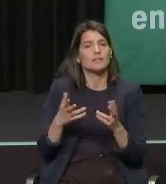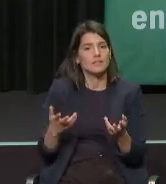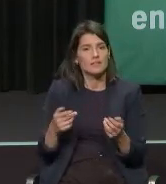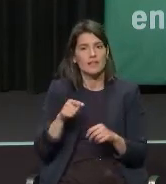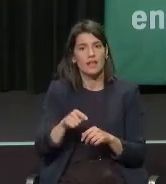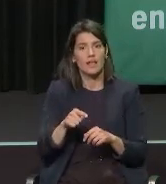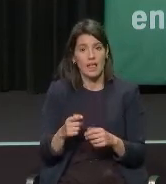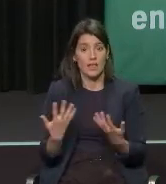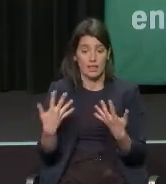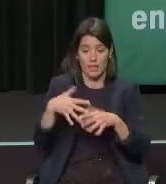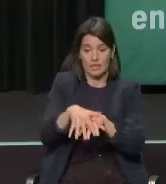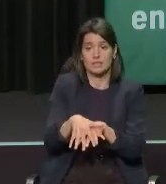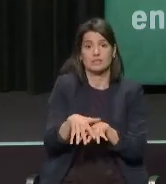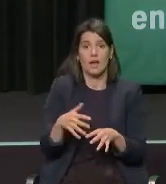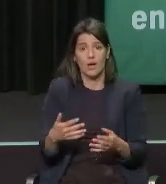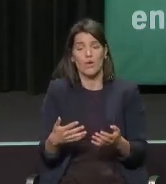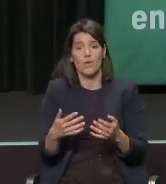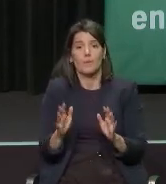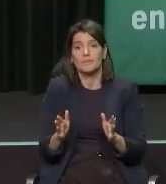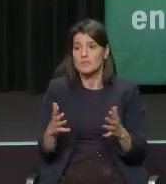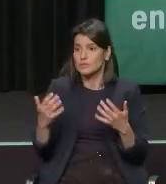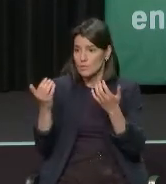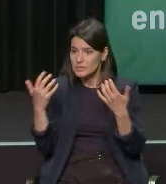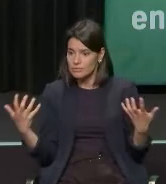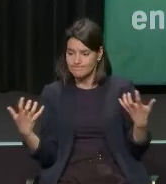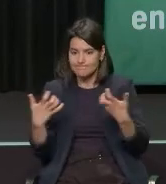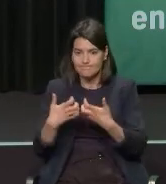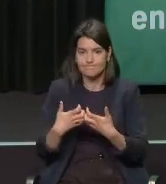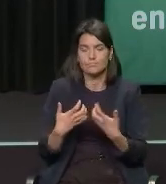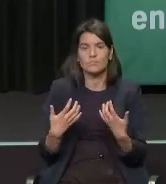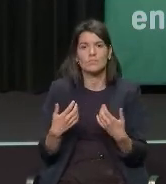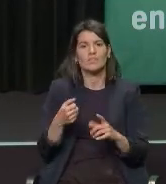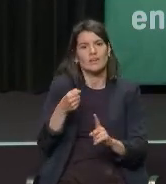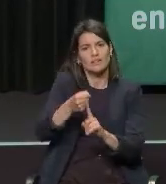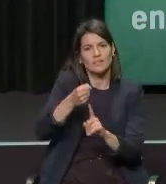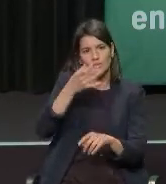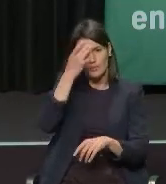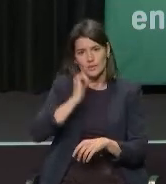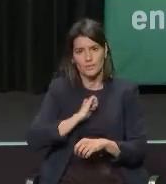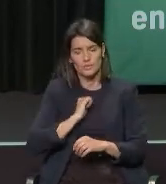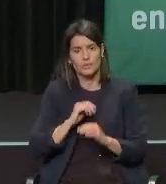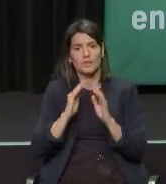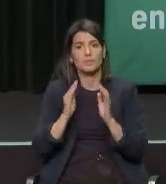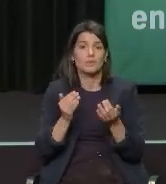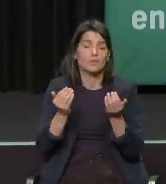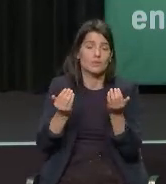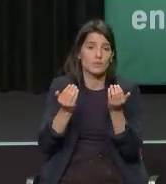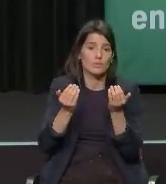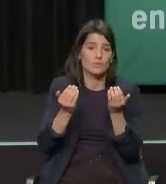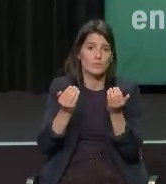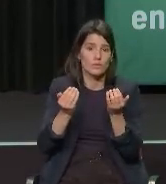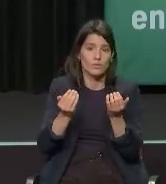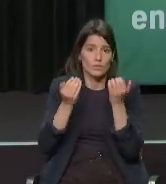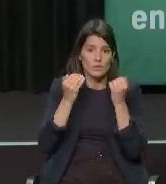a integração, é a convergência. O desafio, do meu ponto de vista, é utilizar a informação de observação